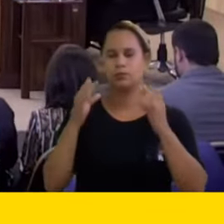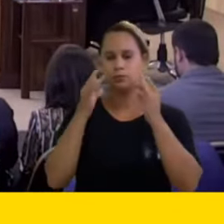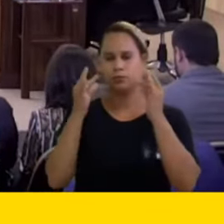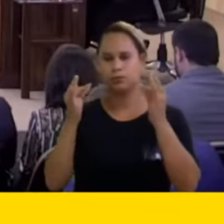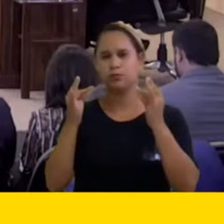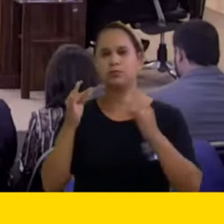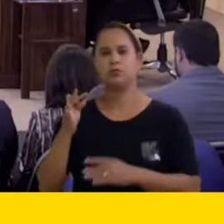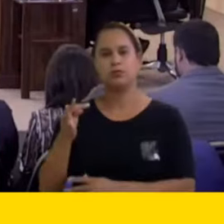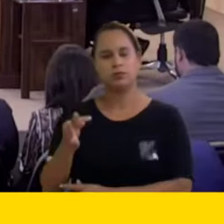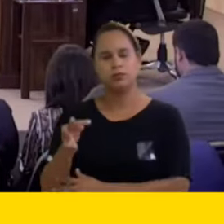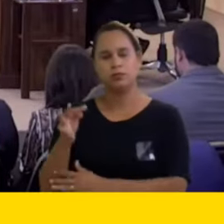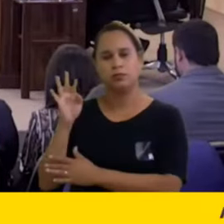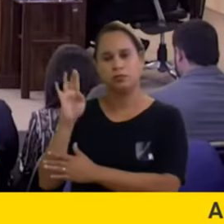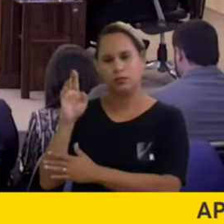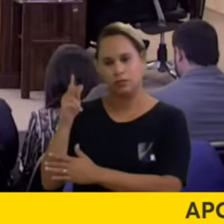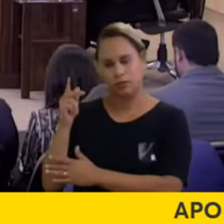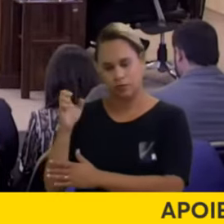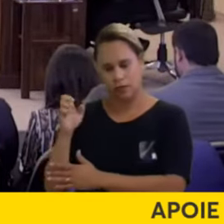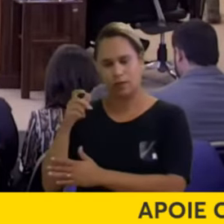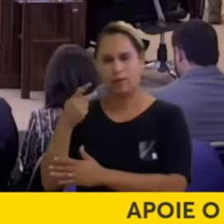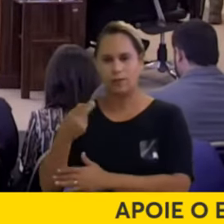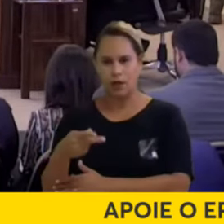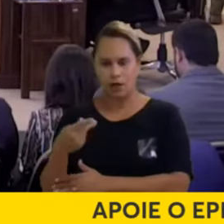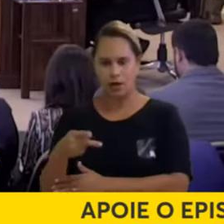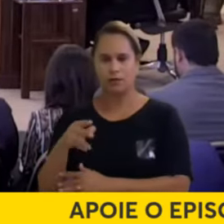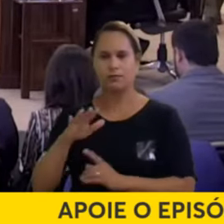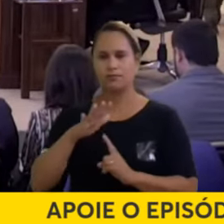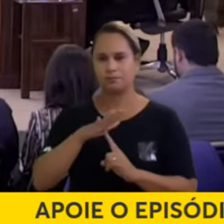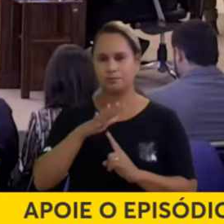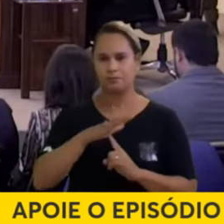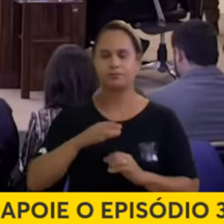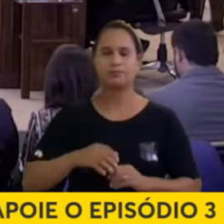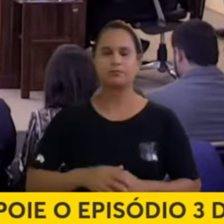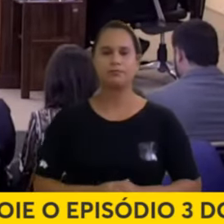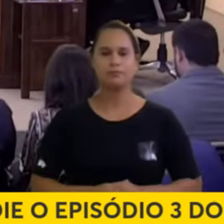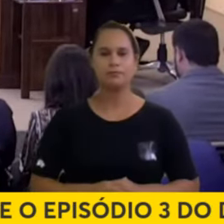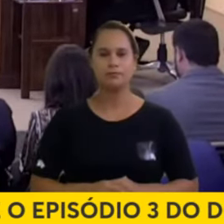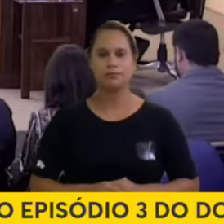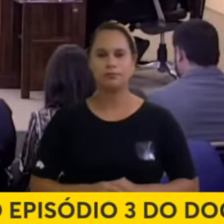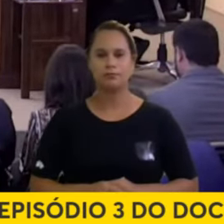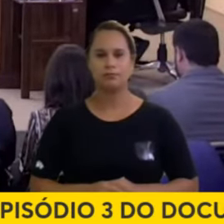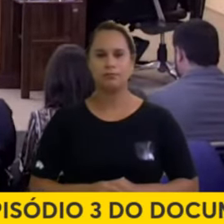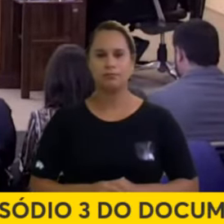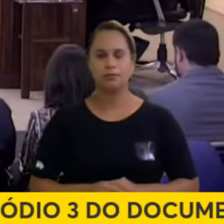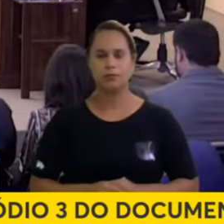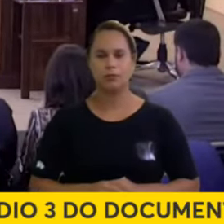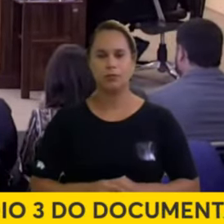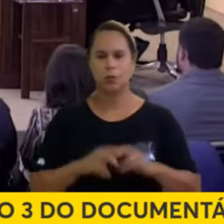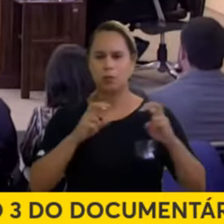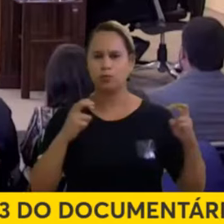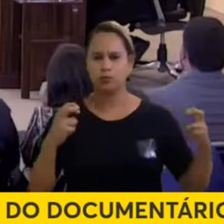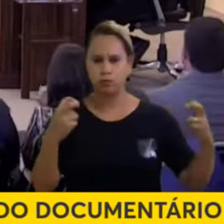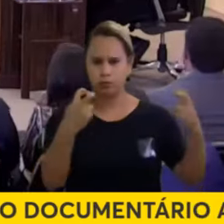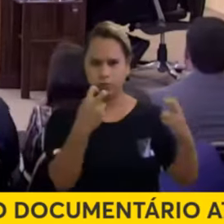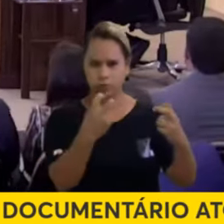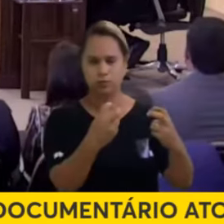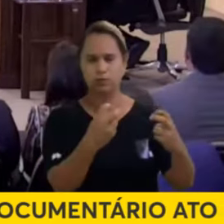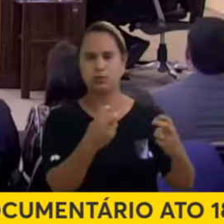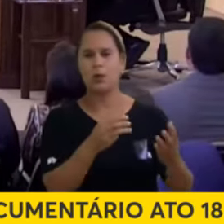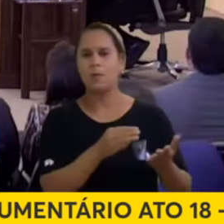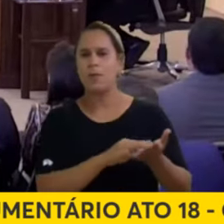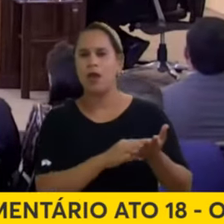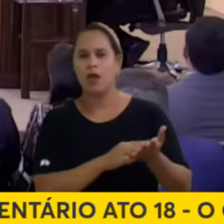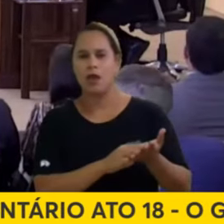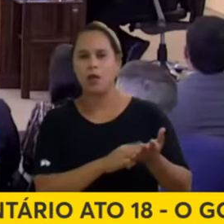do Paraná fazendo-se anotar a presença dos excelentíssimos membros da corte primeiro